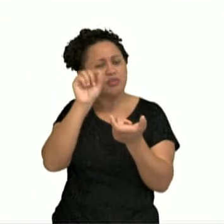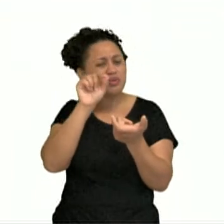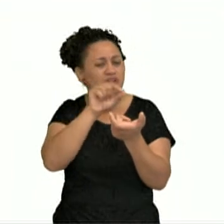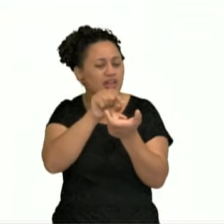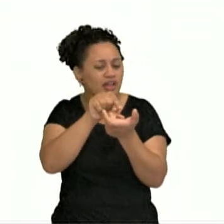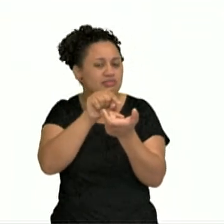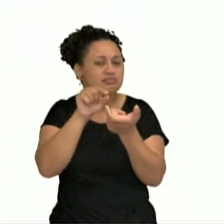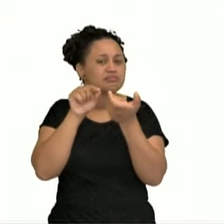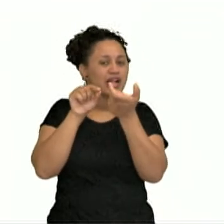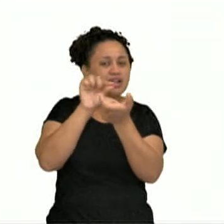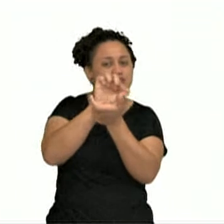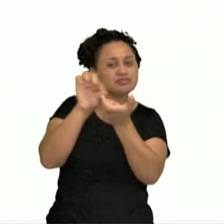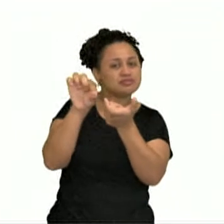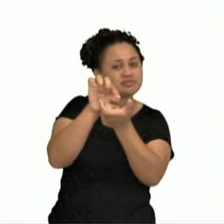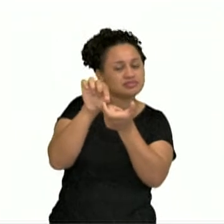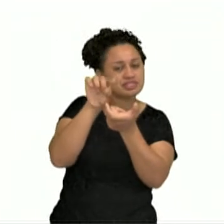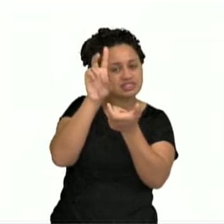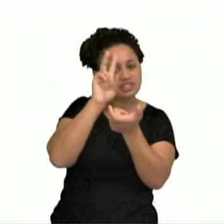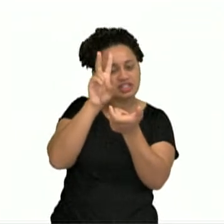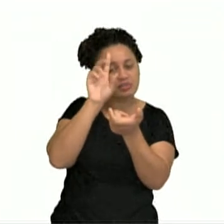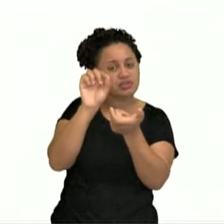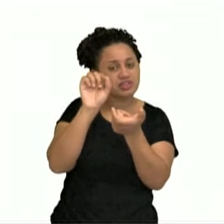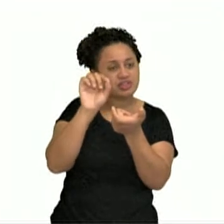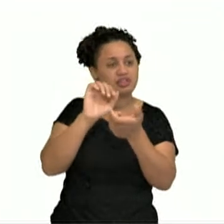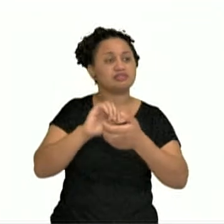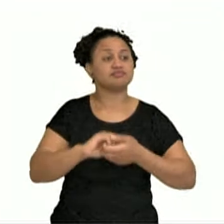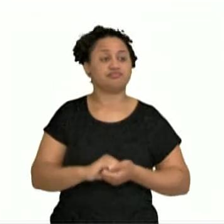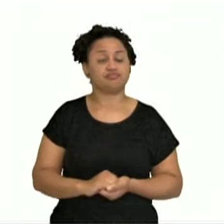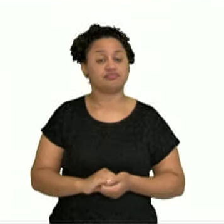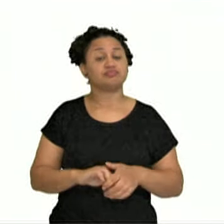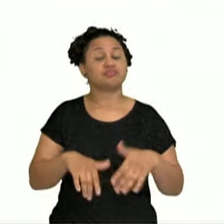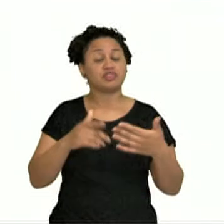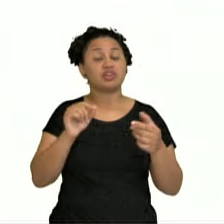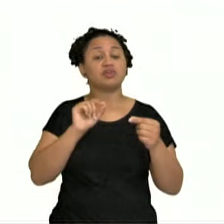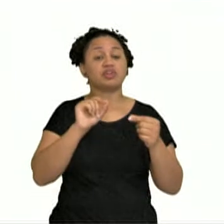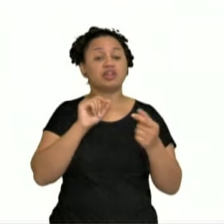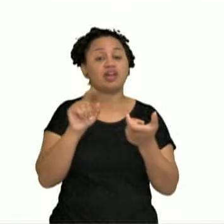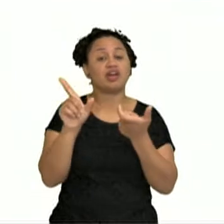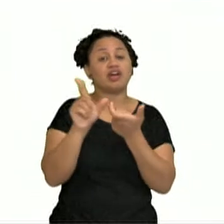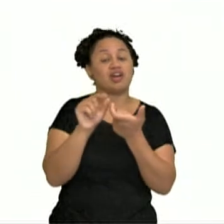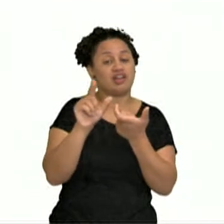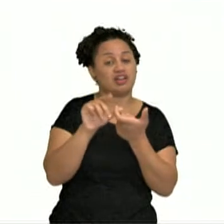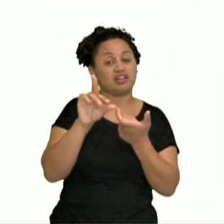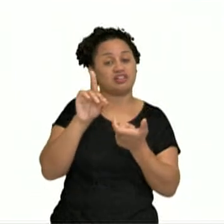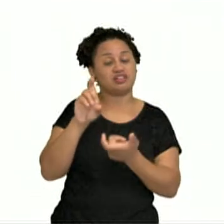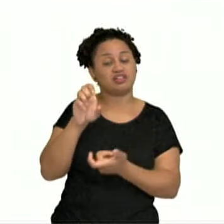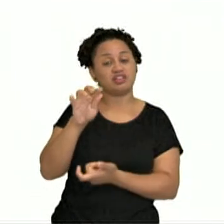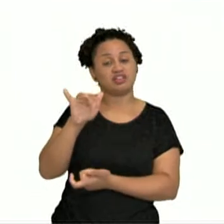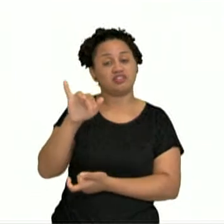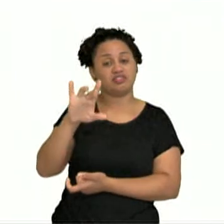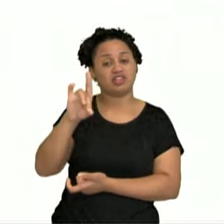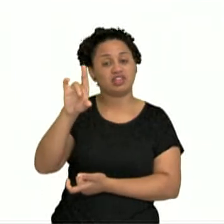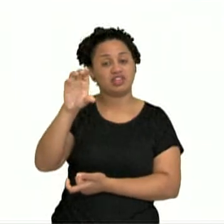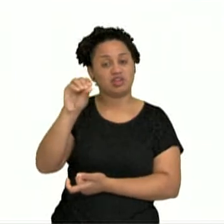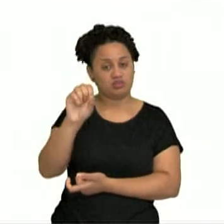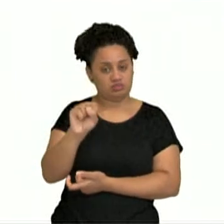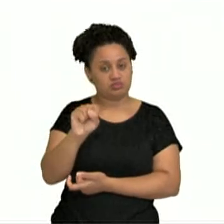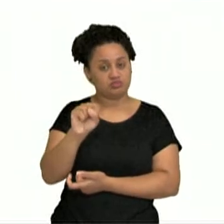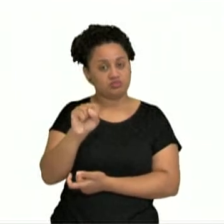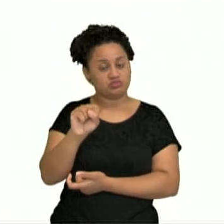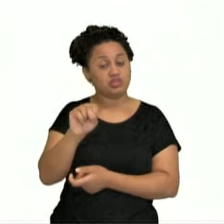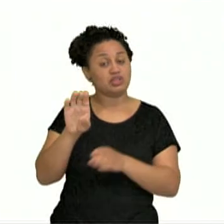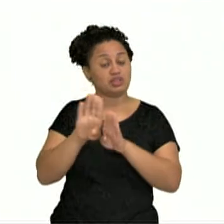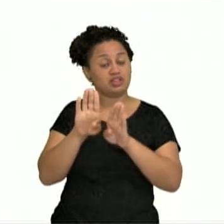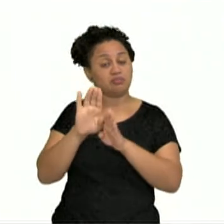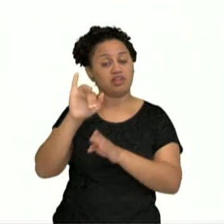palavras sublinhadas em verde? Nós estamos falando dos artigos definidos e indefinidos. Para que